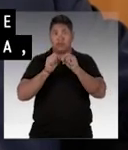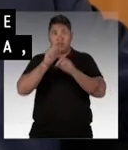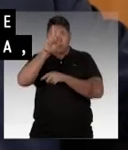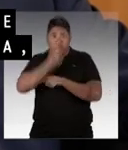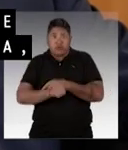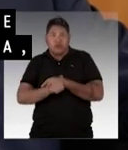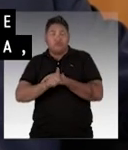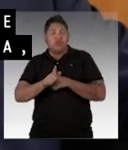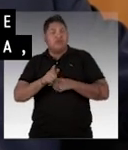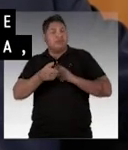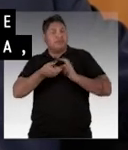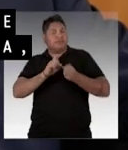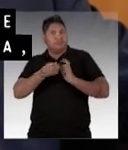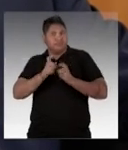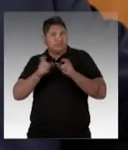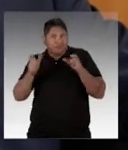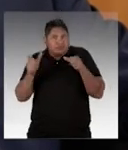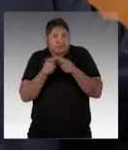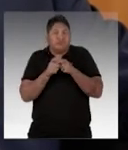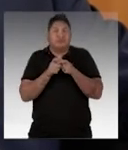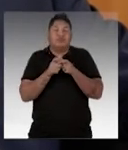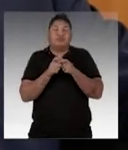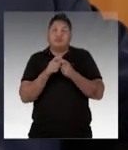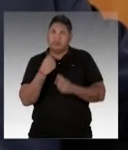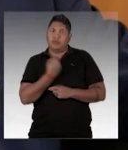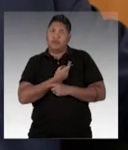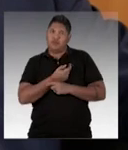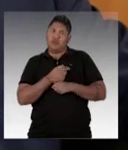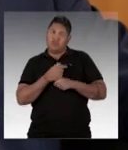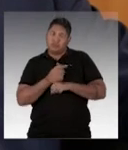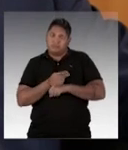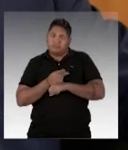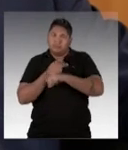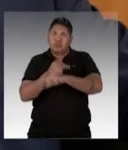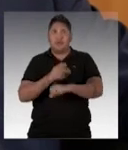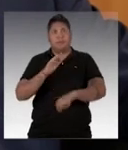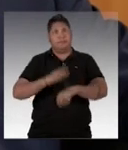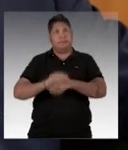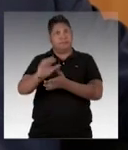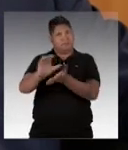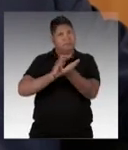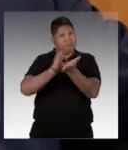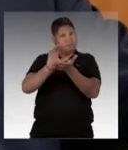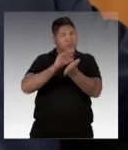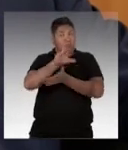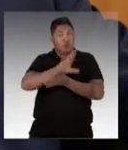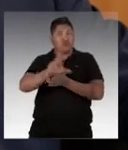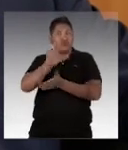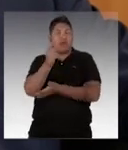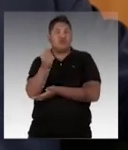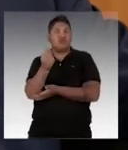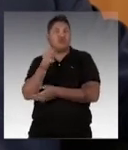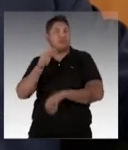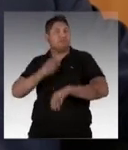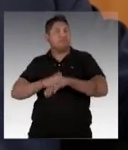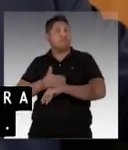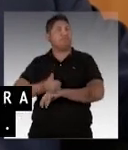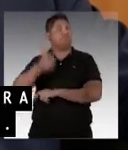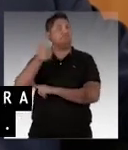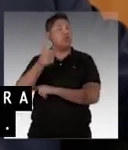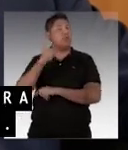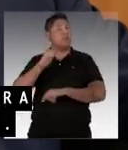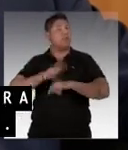de gestão administrativa, melhoria da gestão administrativa, a gente buscar mais recursos, melhor aplicação de recursos,